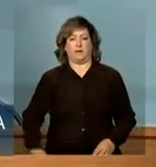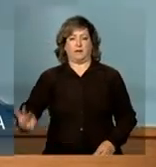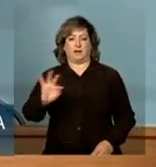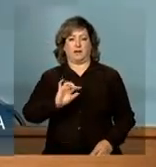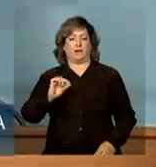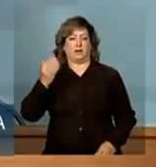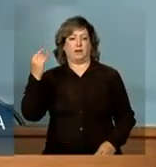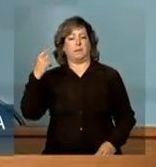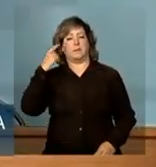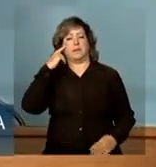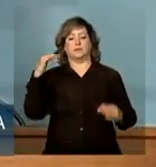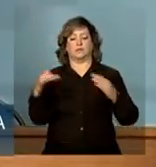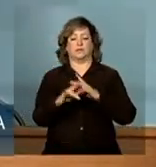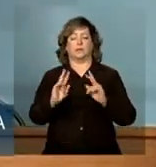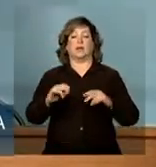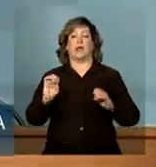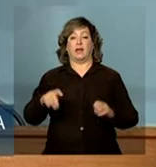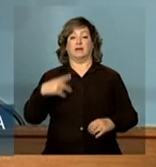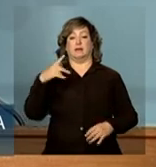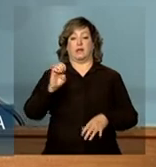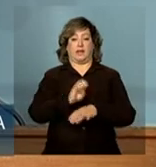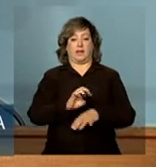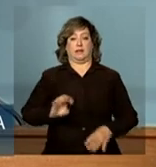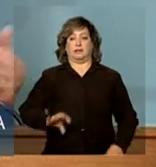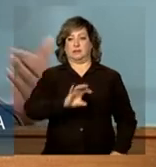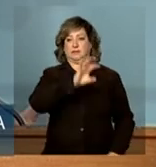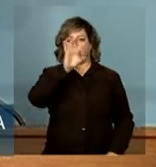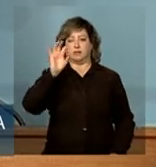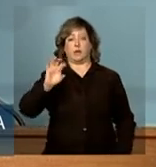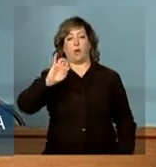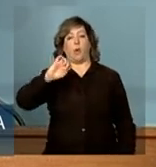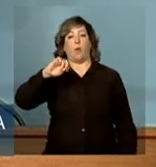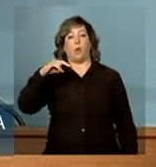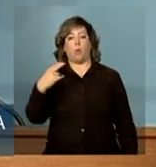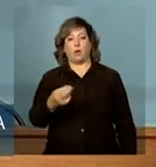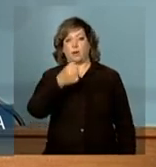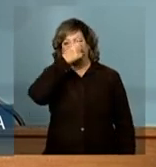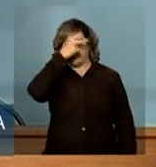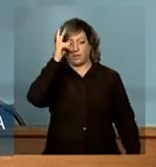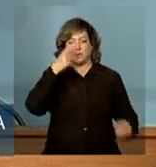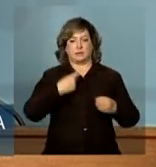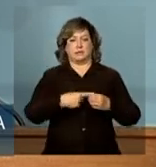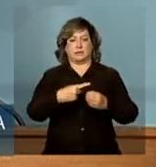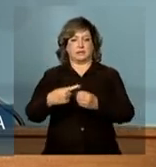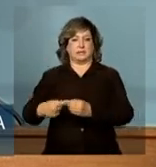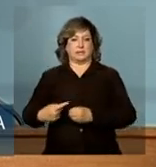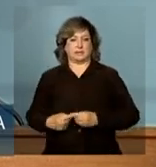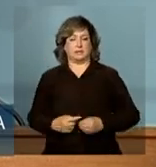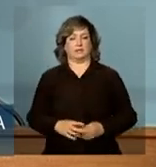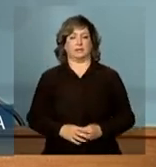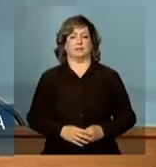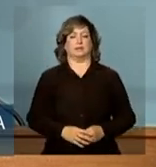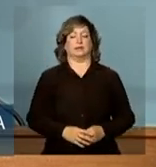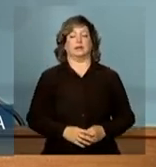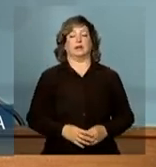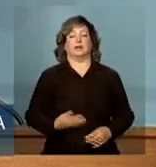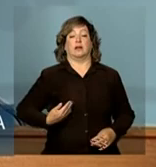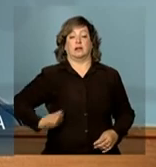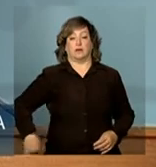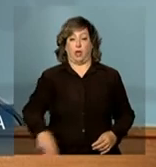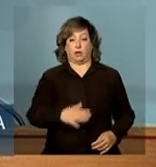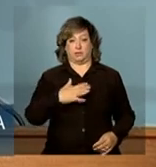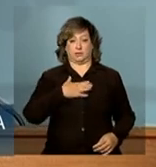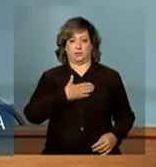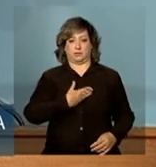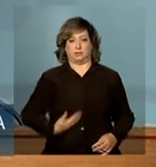federal, era dos estados ou, mais ainda, dos municípios. Nós não concordamos